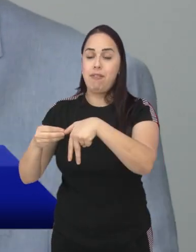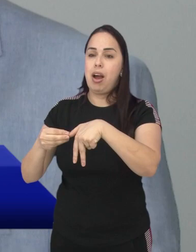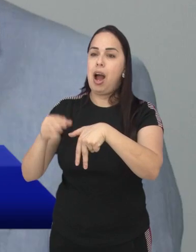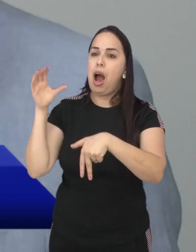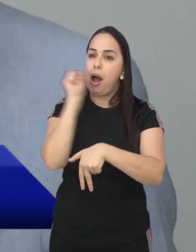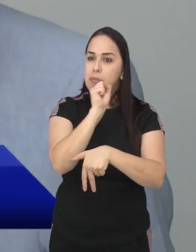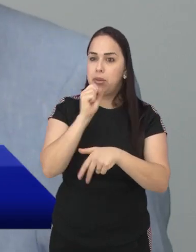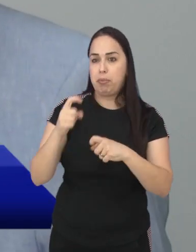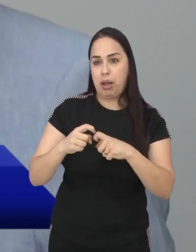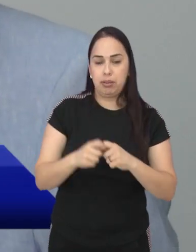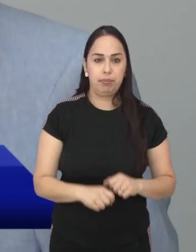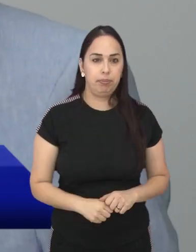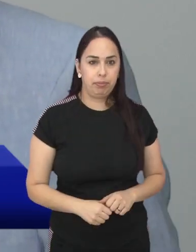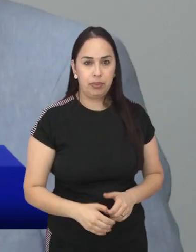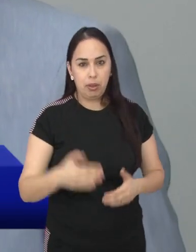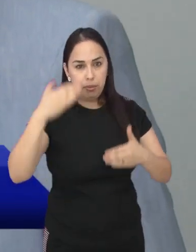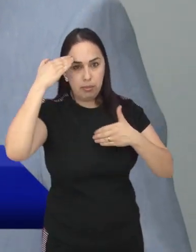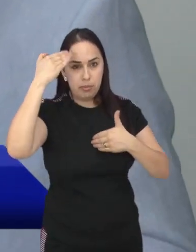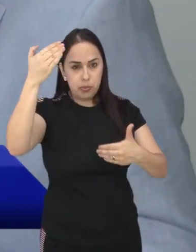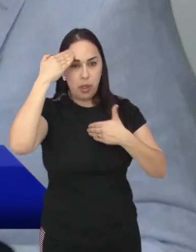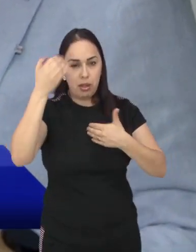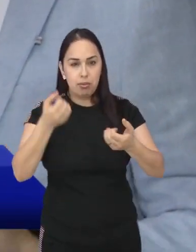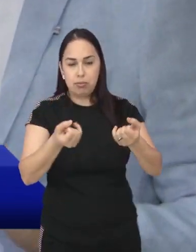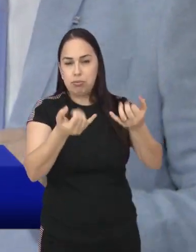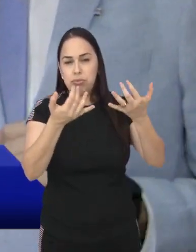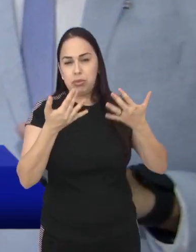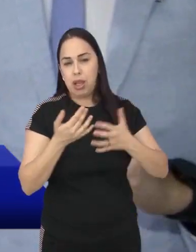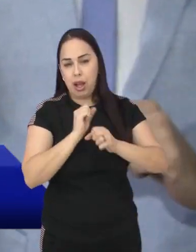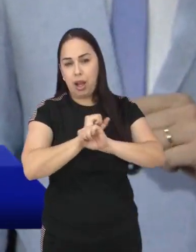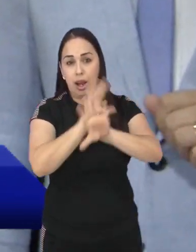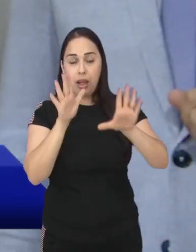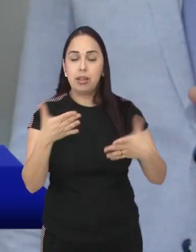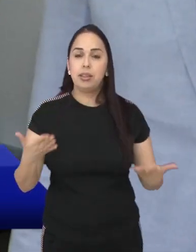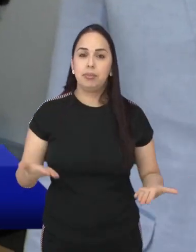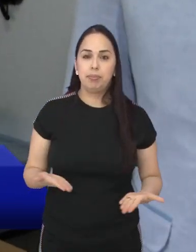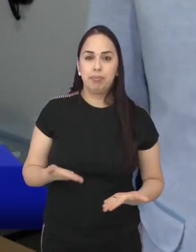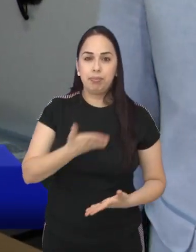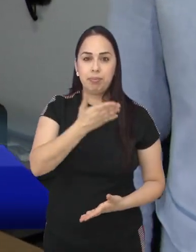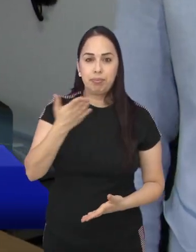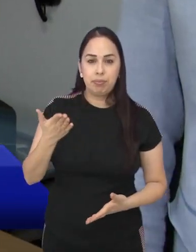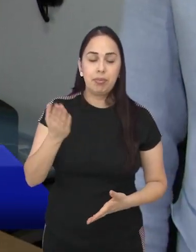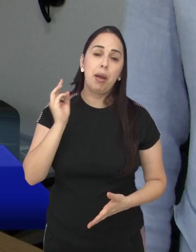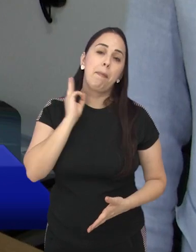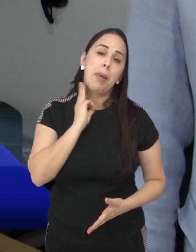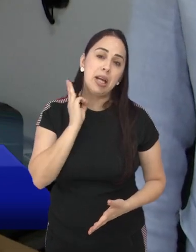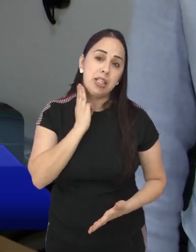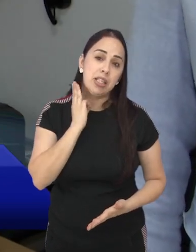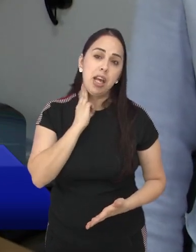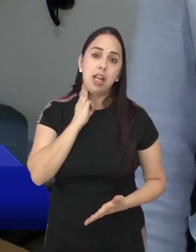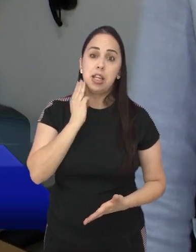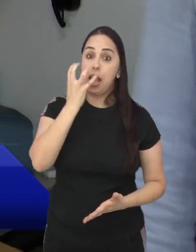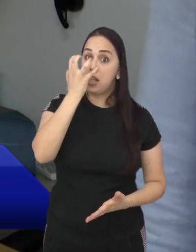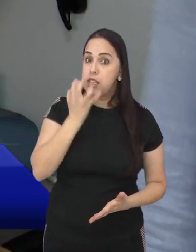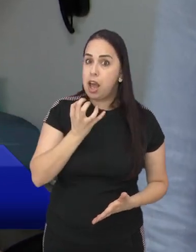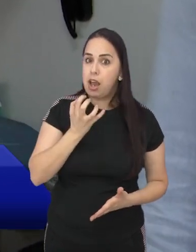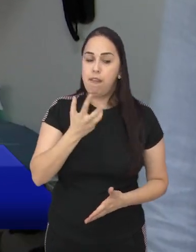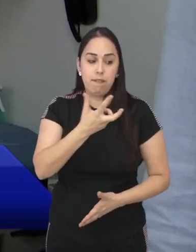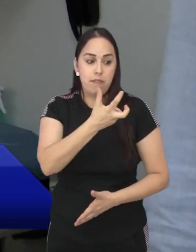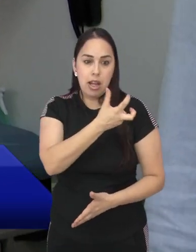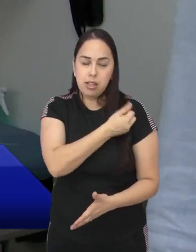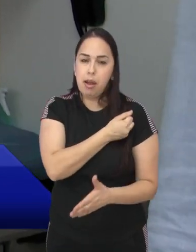o mais rápido possível joia muito obrigada pelas informações Então tá aí pessoal meningite é uma coisa